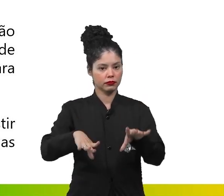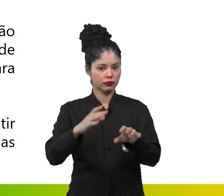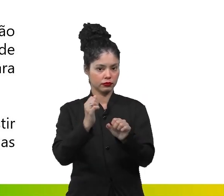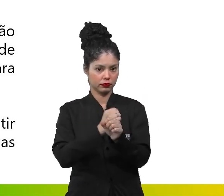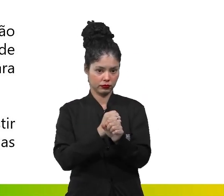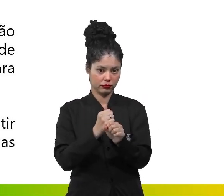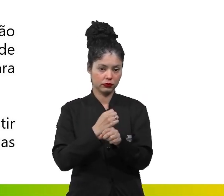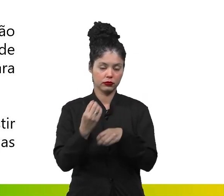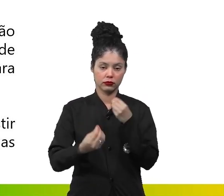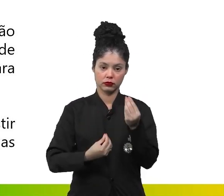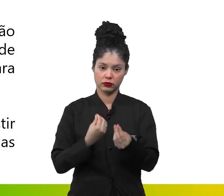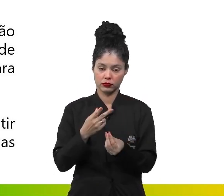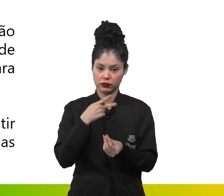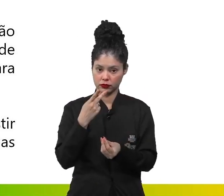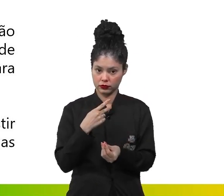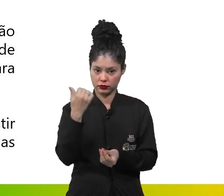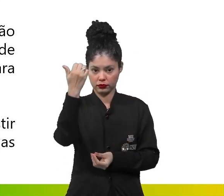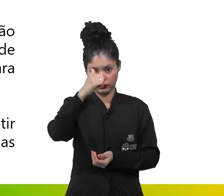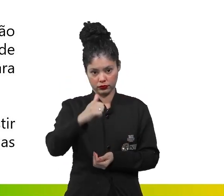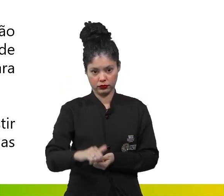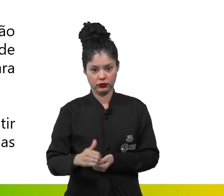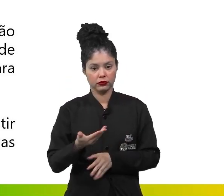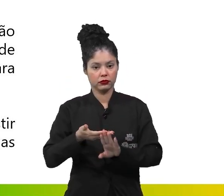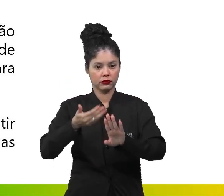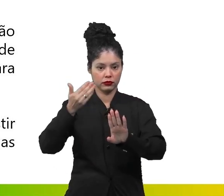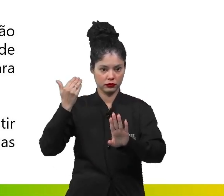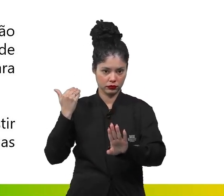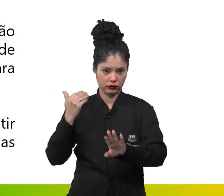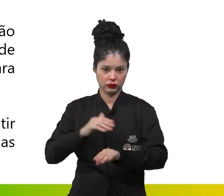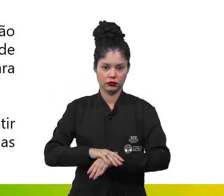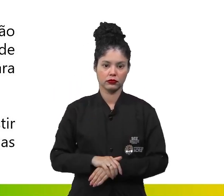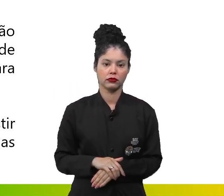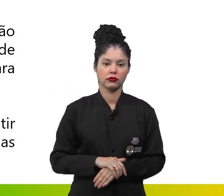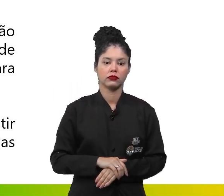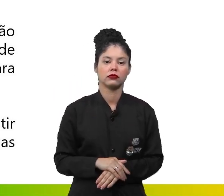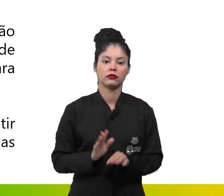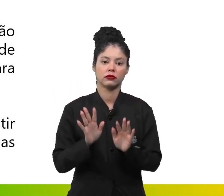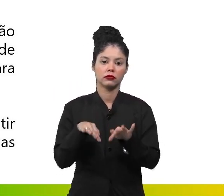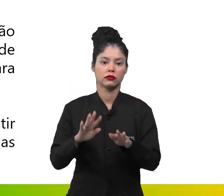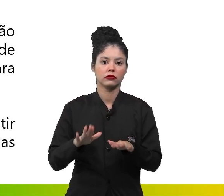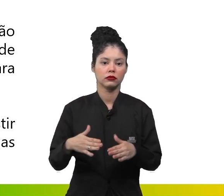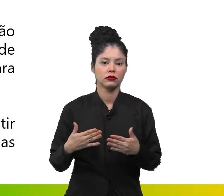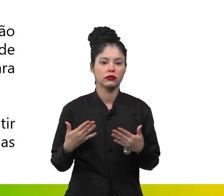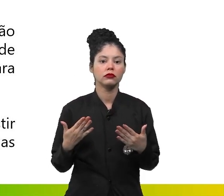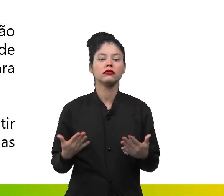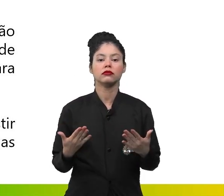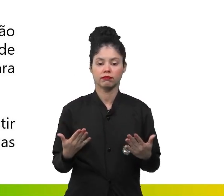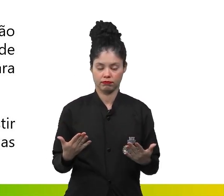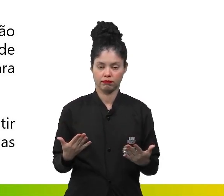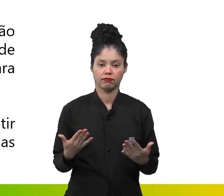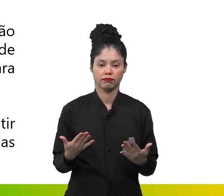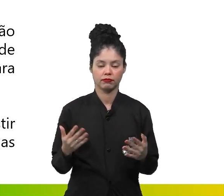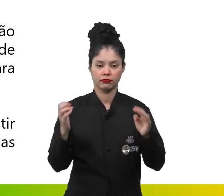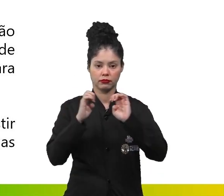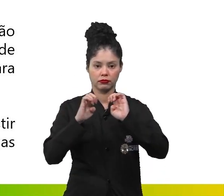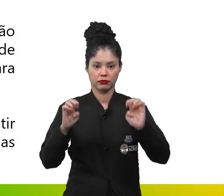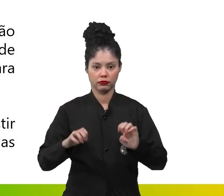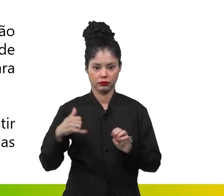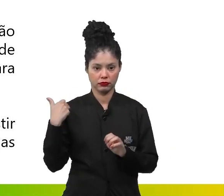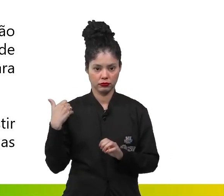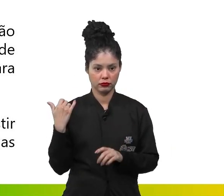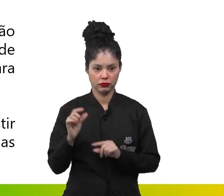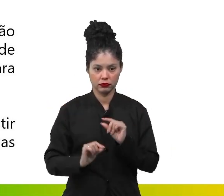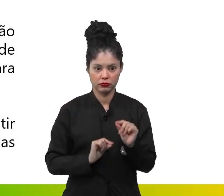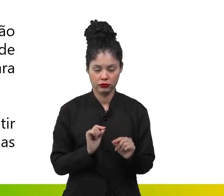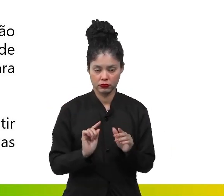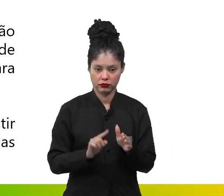anos, conforme eu fiz na análise anterior. Que conclusão a gente chega hoje sobre a estrutura etária da população?